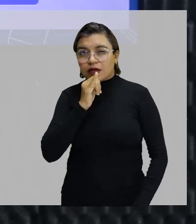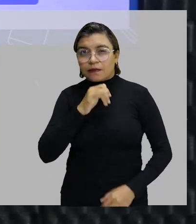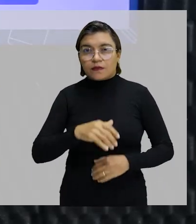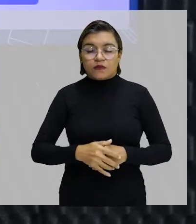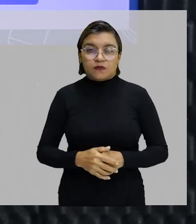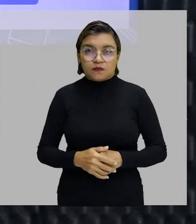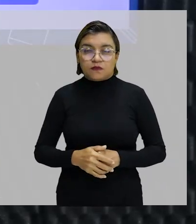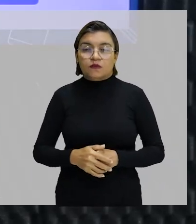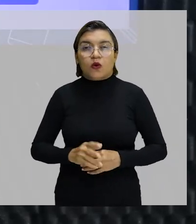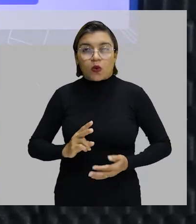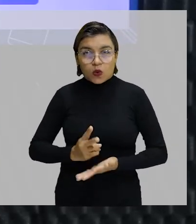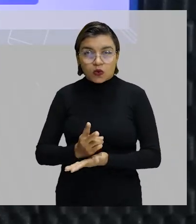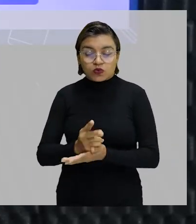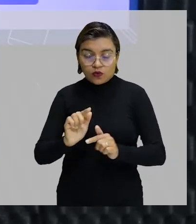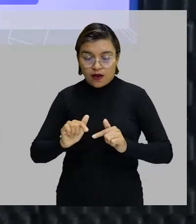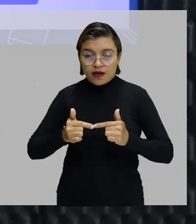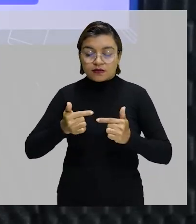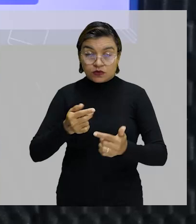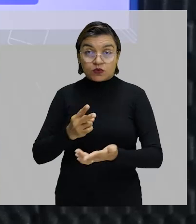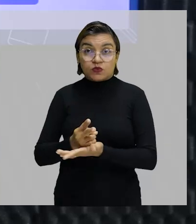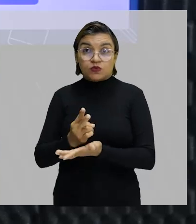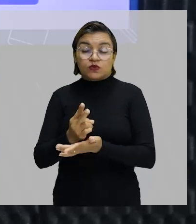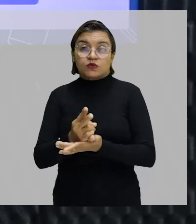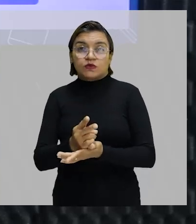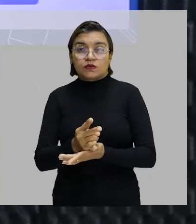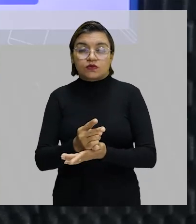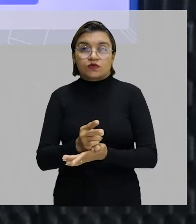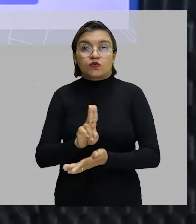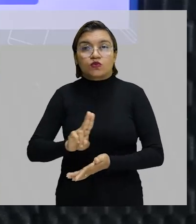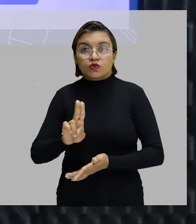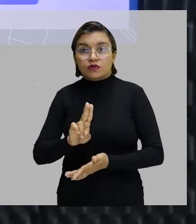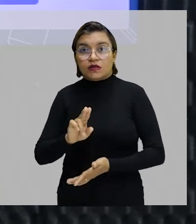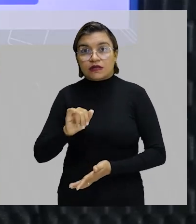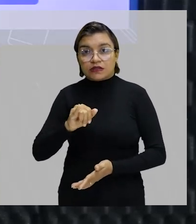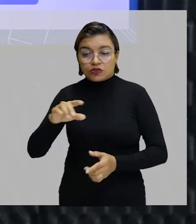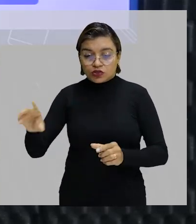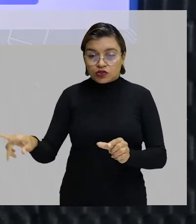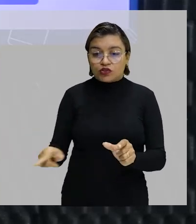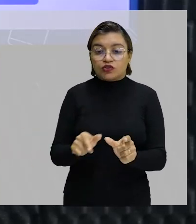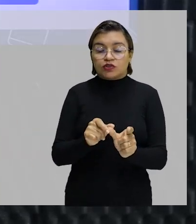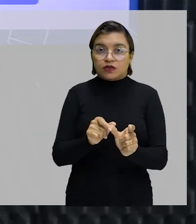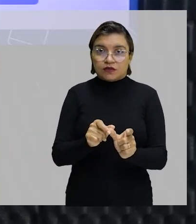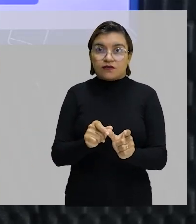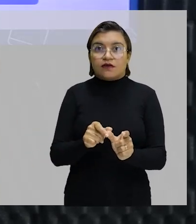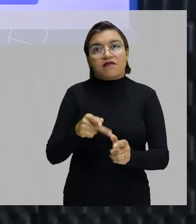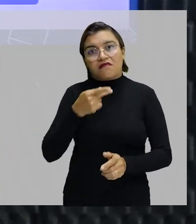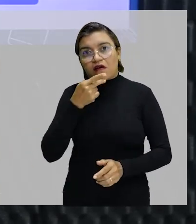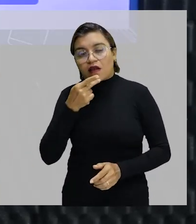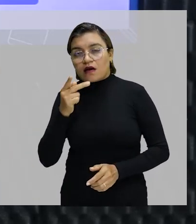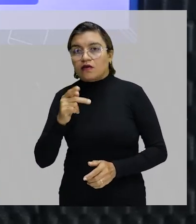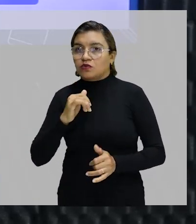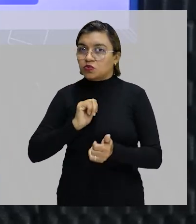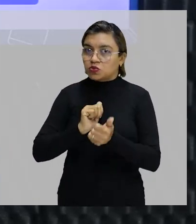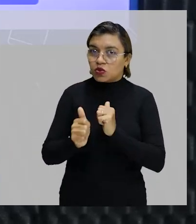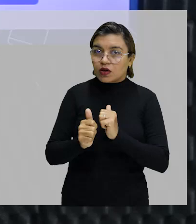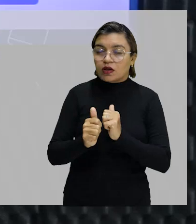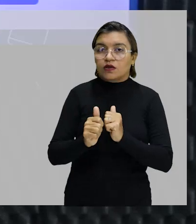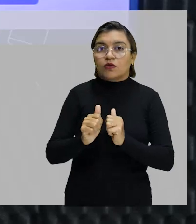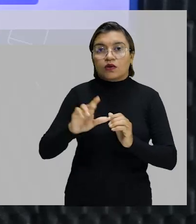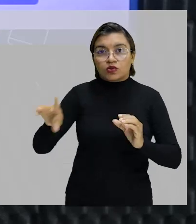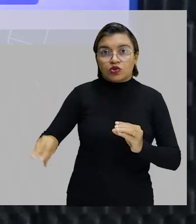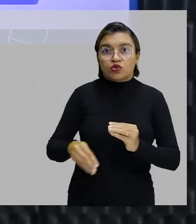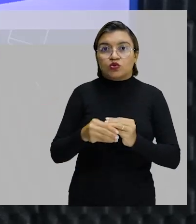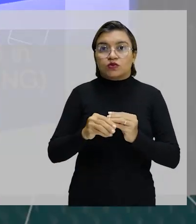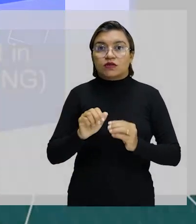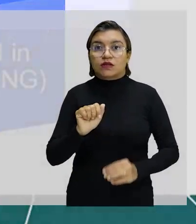ação em andamento. Jogando, falando, brincando, playing, speaking, talking e assim por diante.